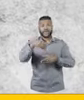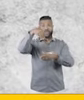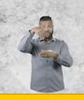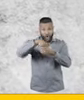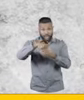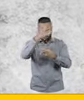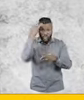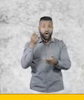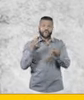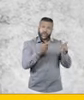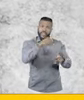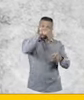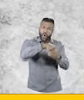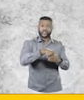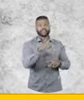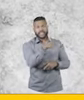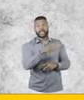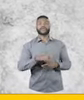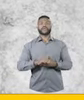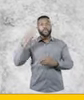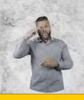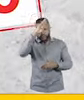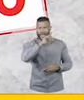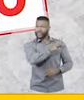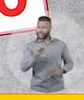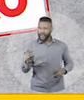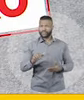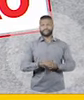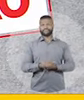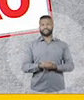Não vote em quem sempre votou contra você. Bolsonaro, não.